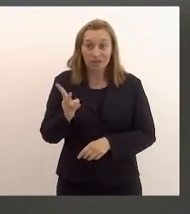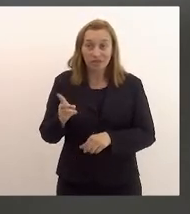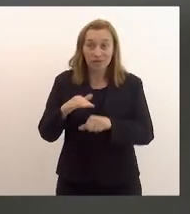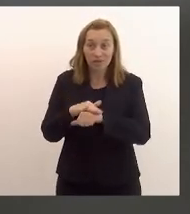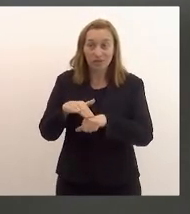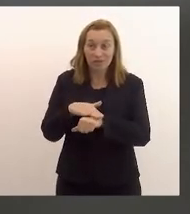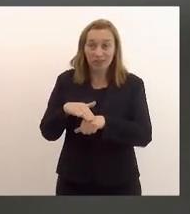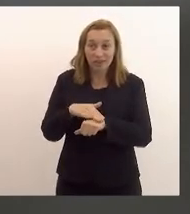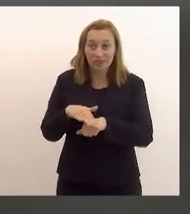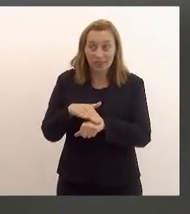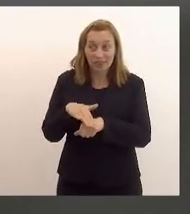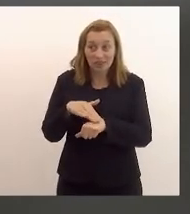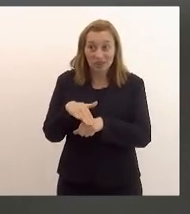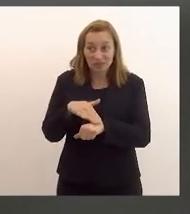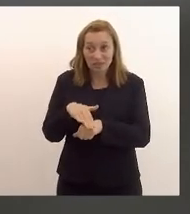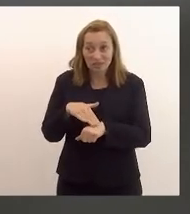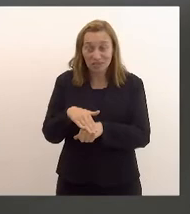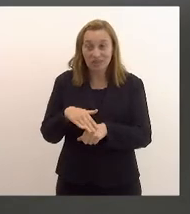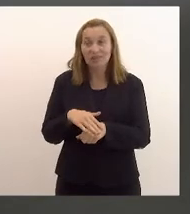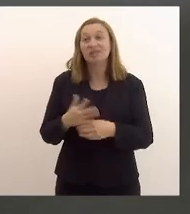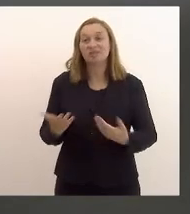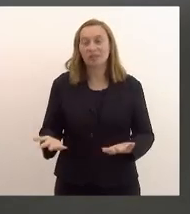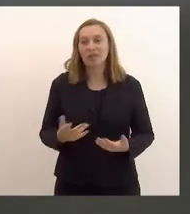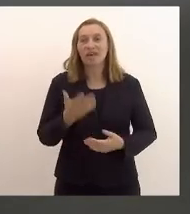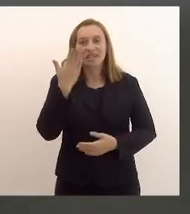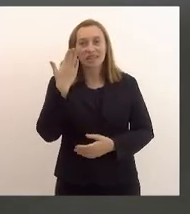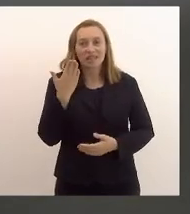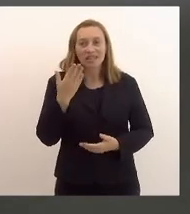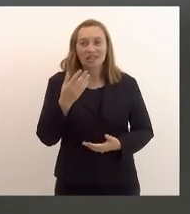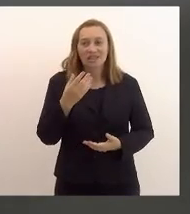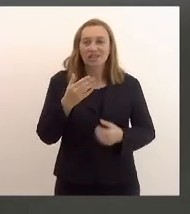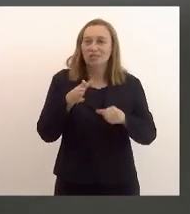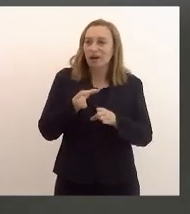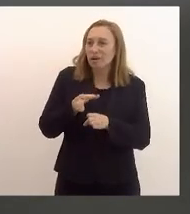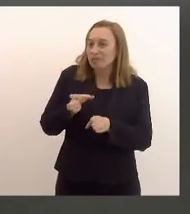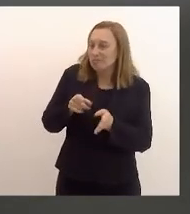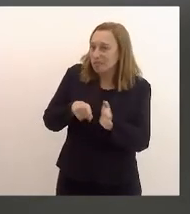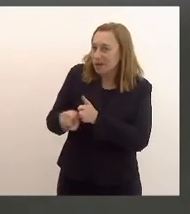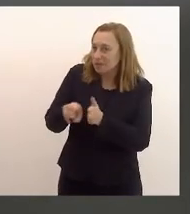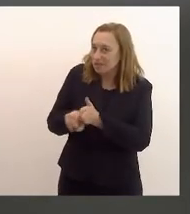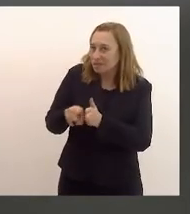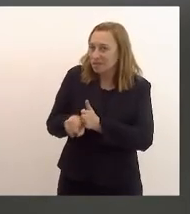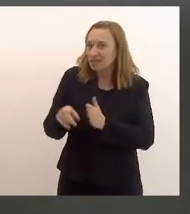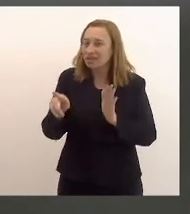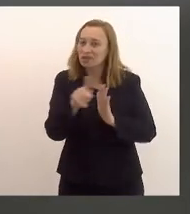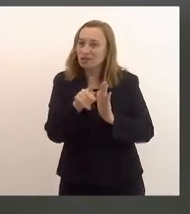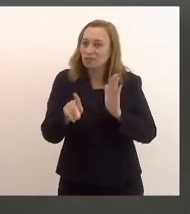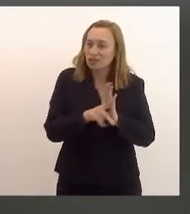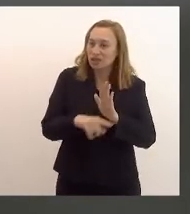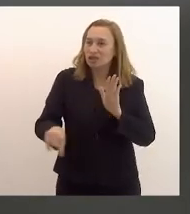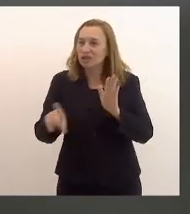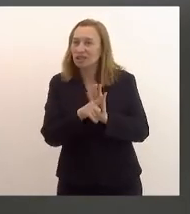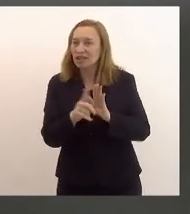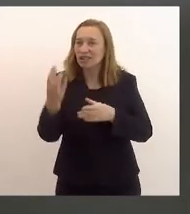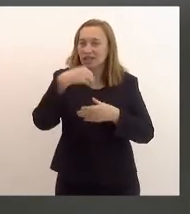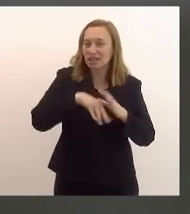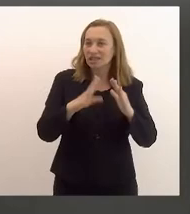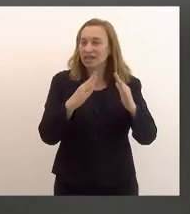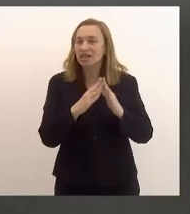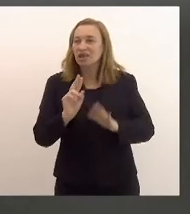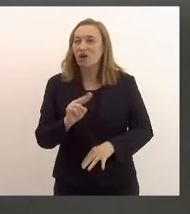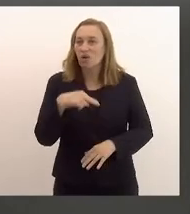incomoda incomoda muito Doutor Rodrigo Azambuja seja para consultar os projetos de lei que estão tramitando